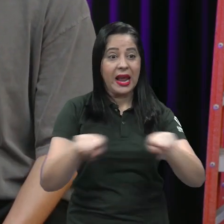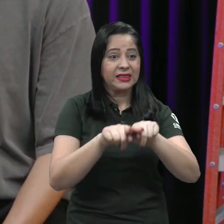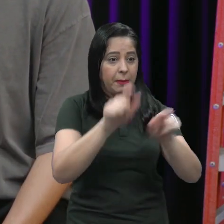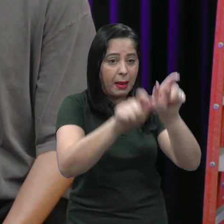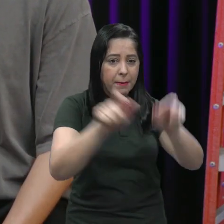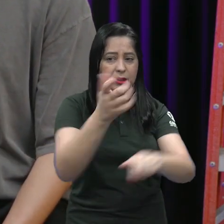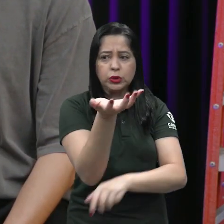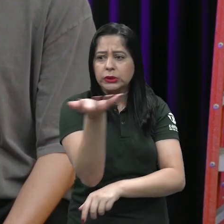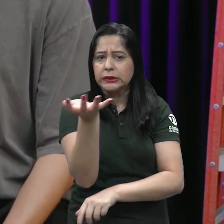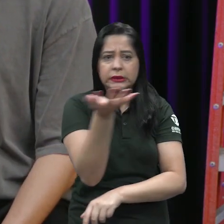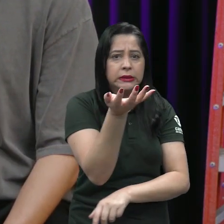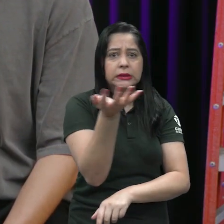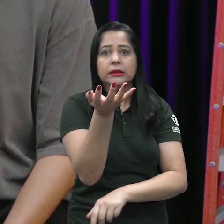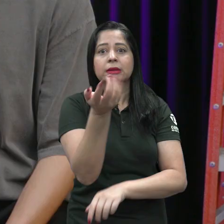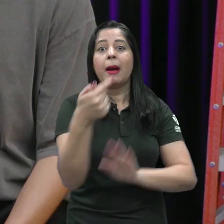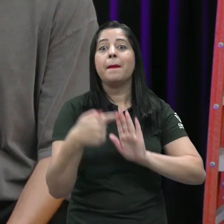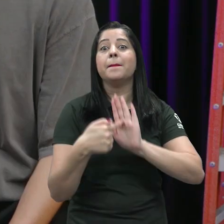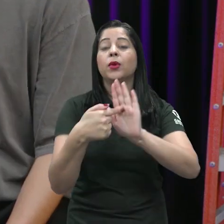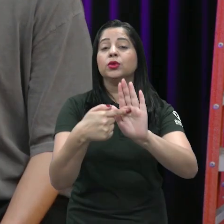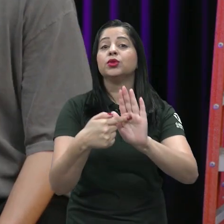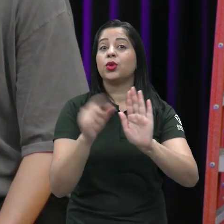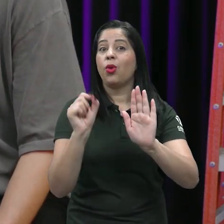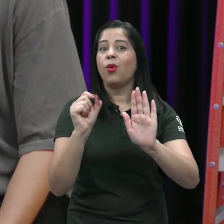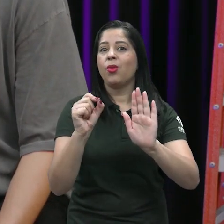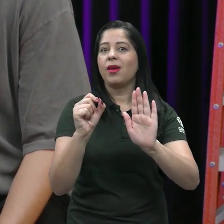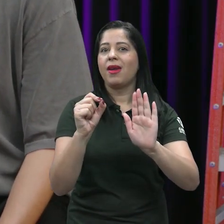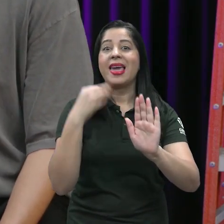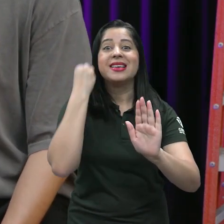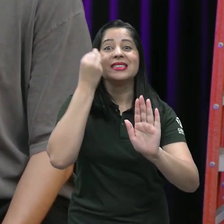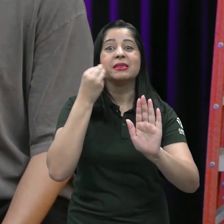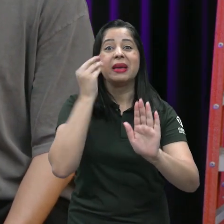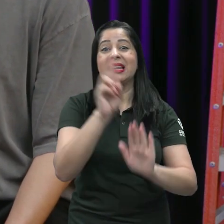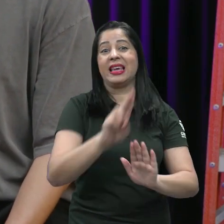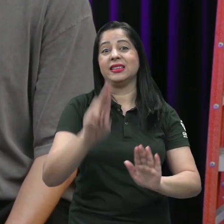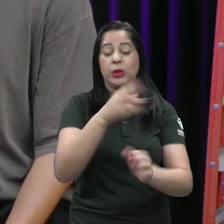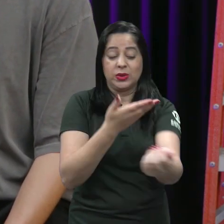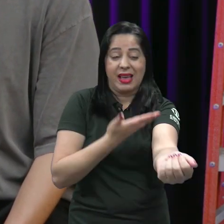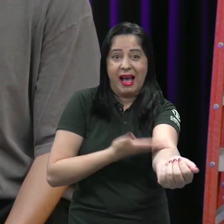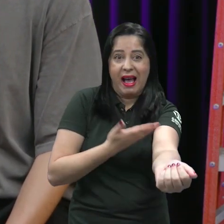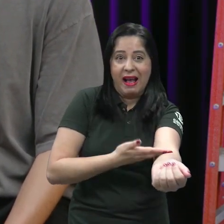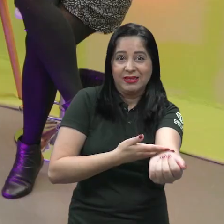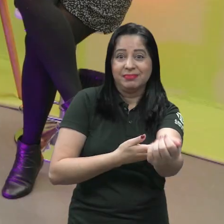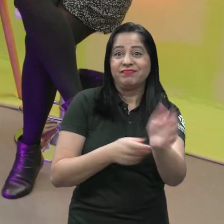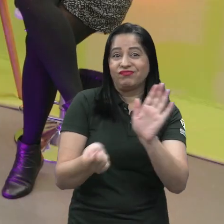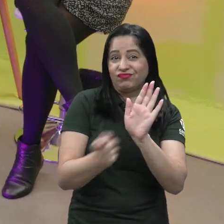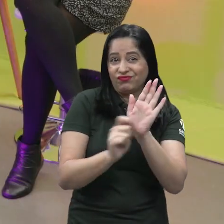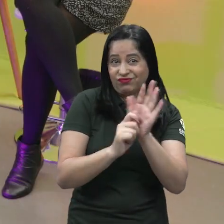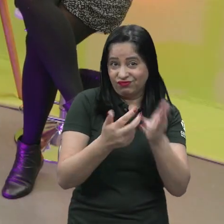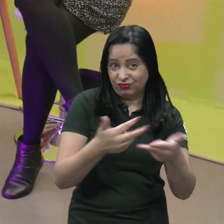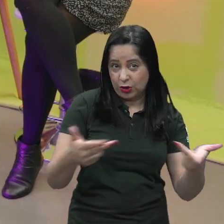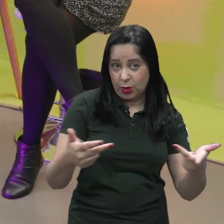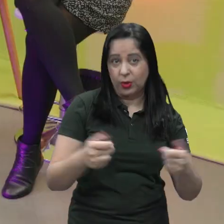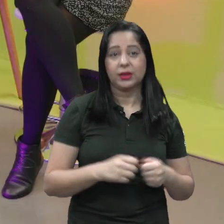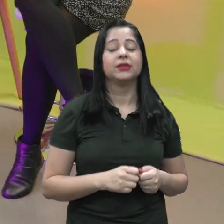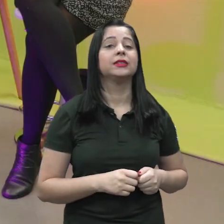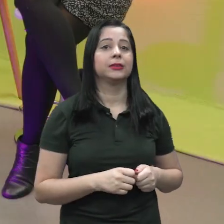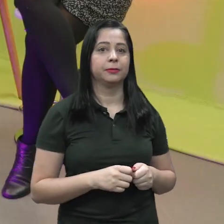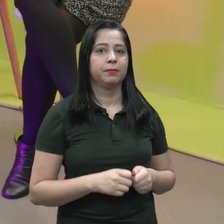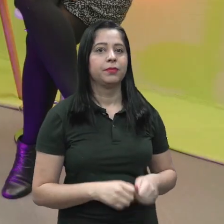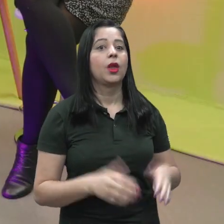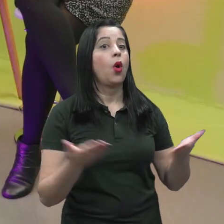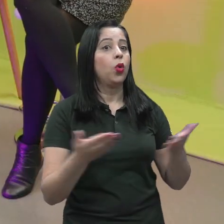uma discussão real sobre o uso de drogas. Então a gente vai conversar agora com a professora e